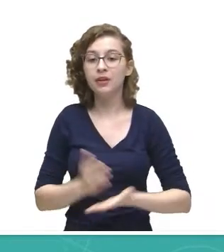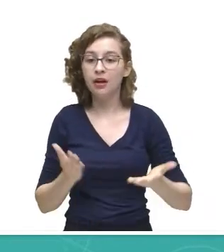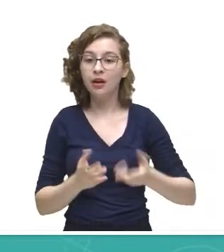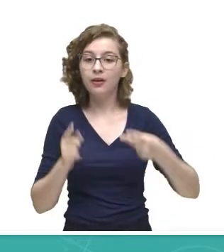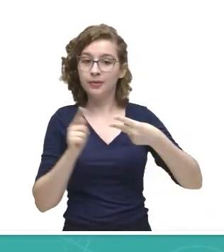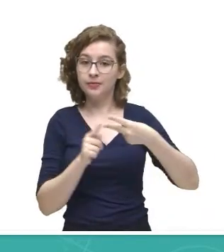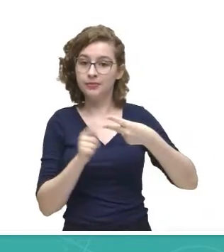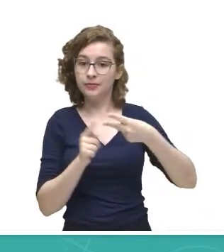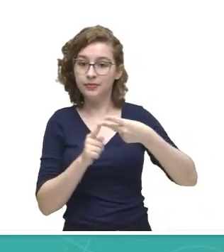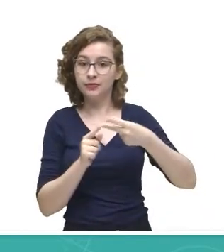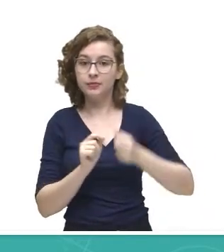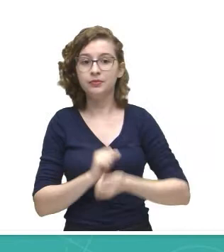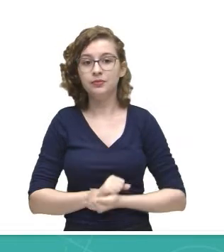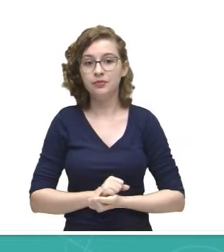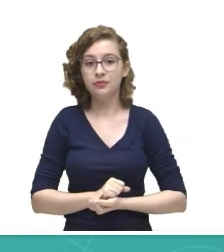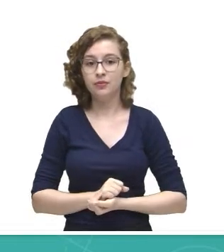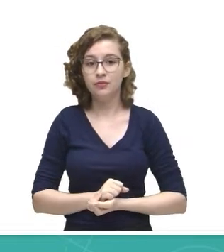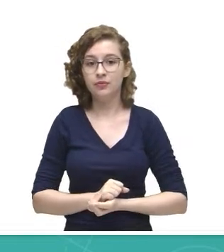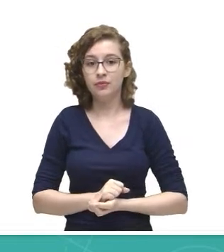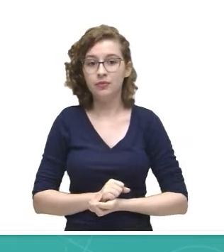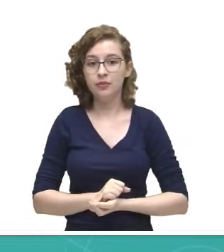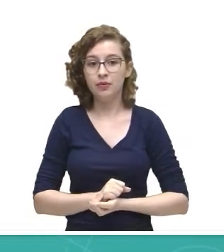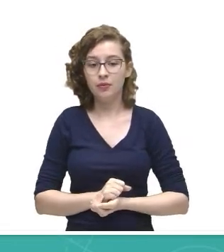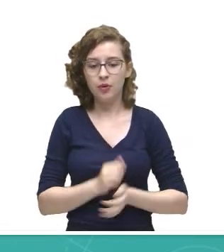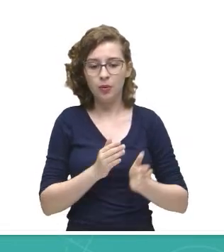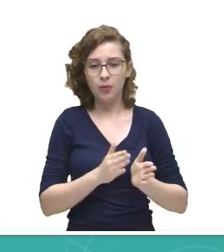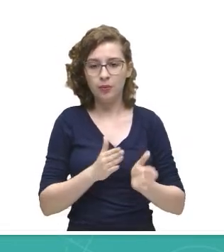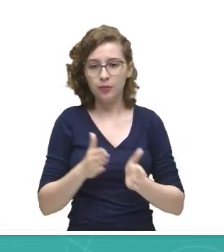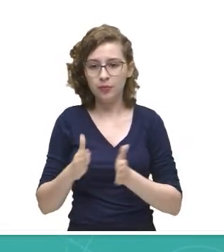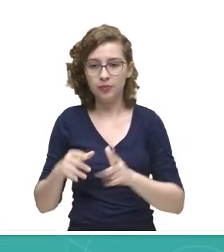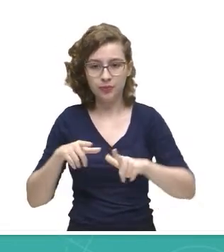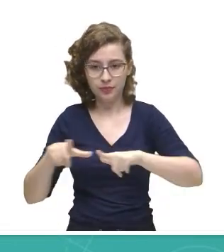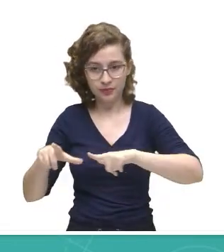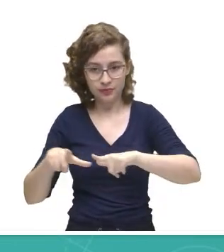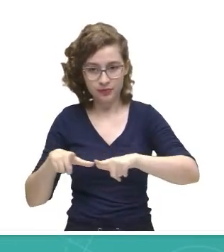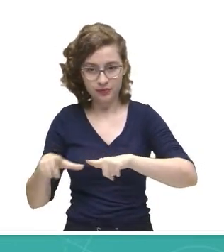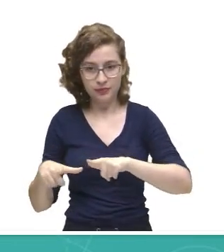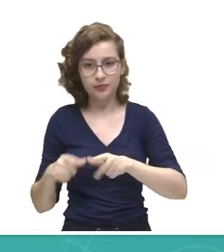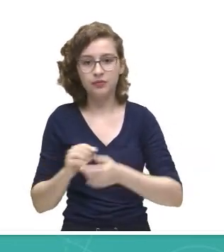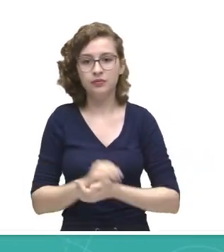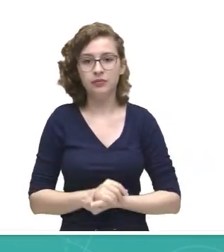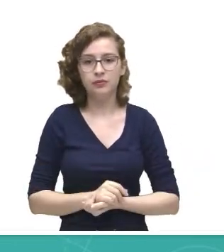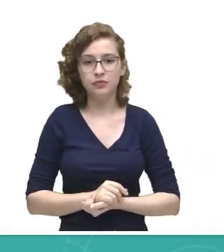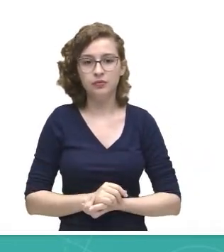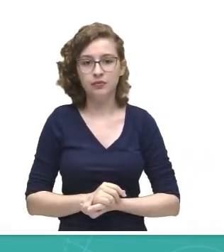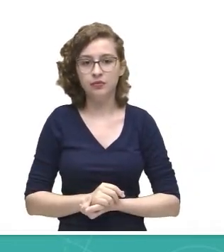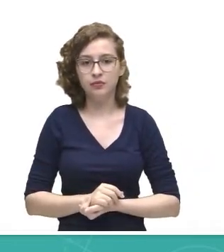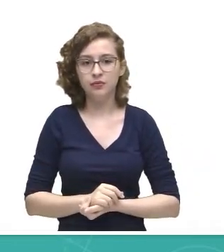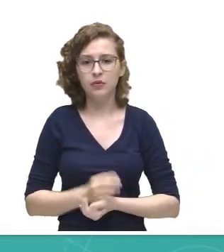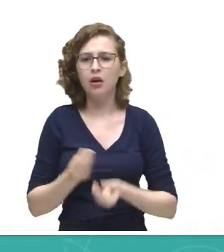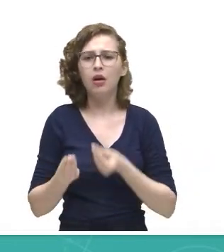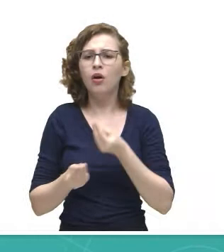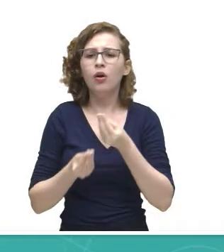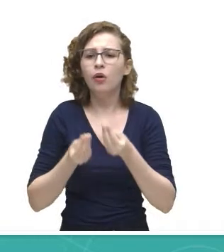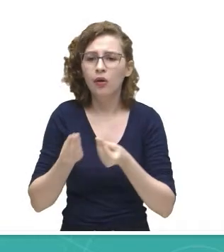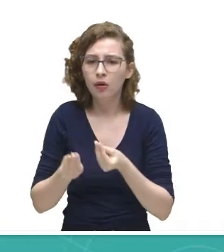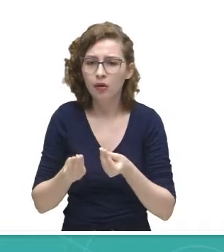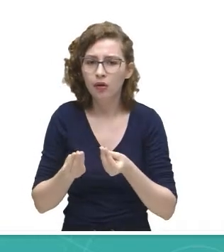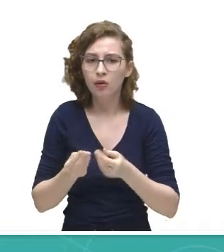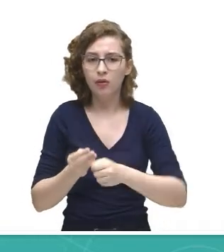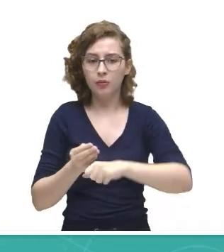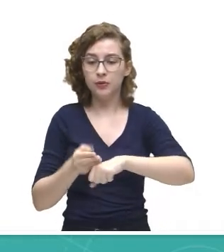produção. A forma de produção da manufatura. Como funcionava essa manufatura? Já na